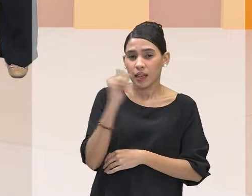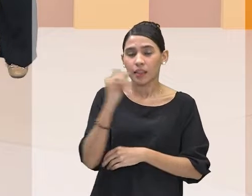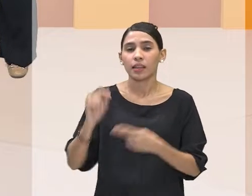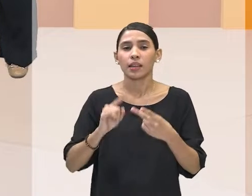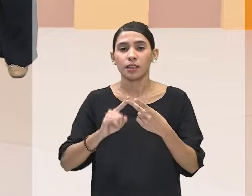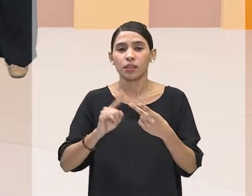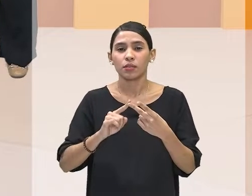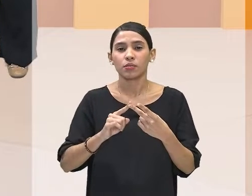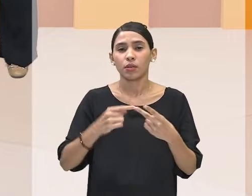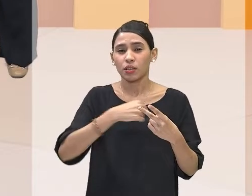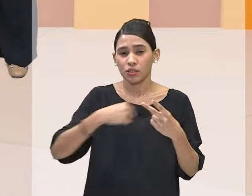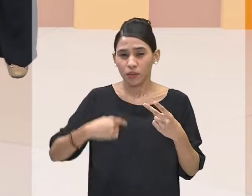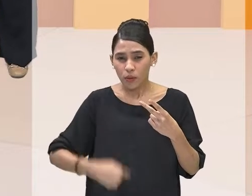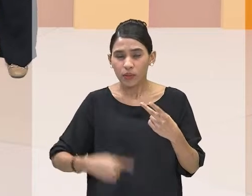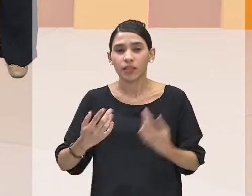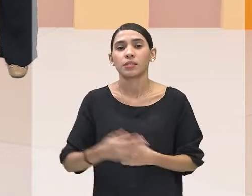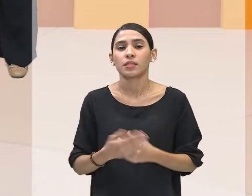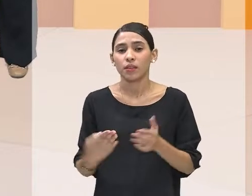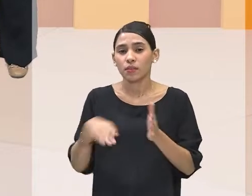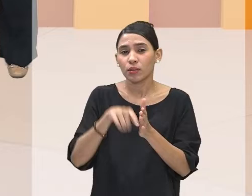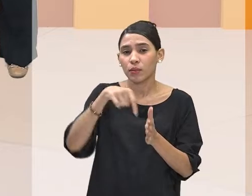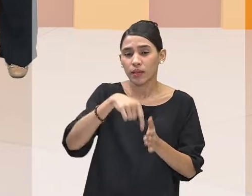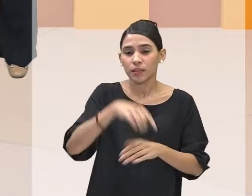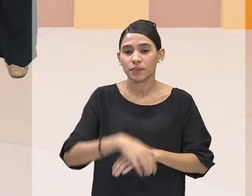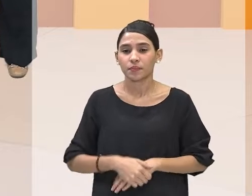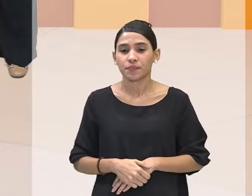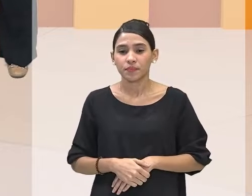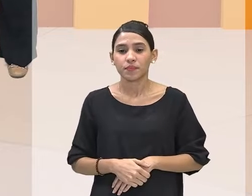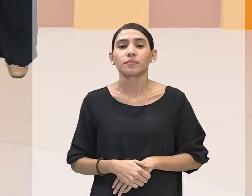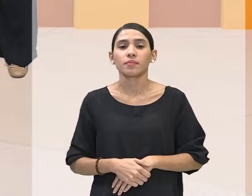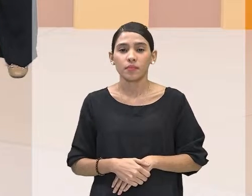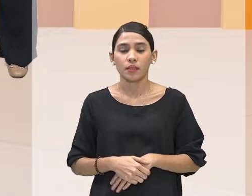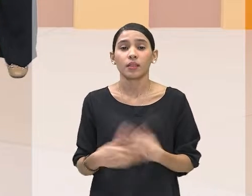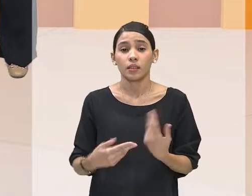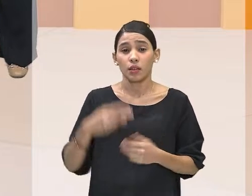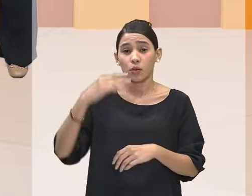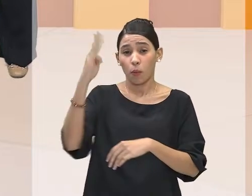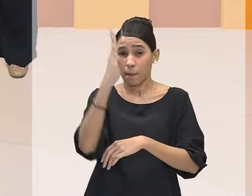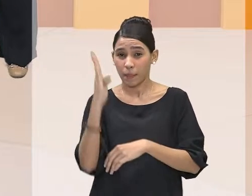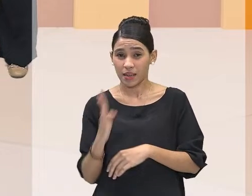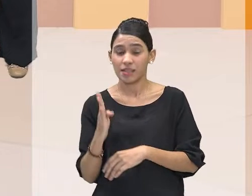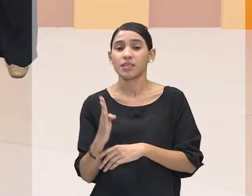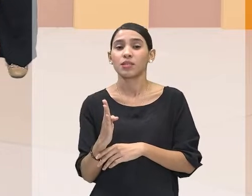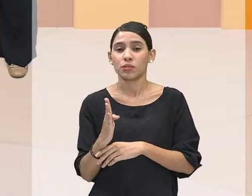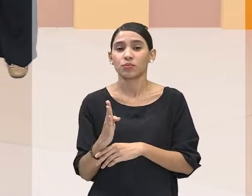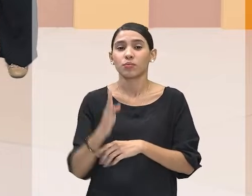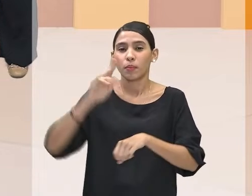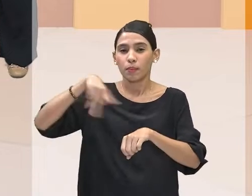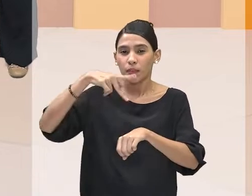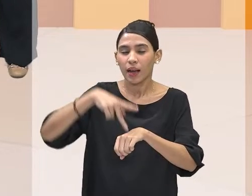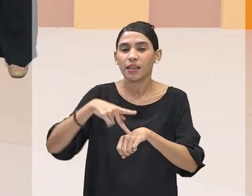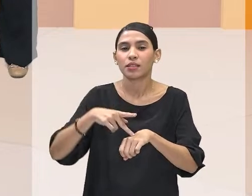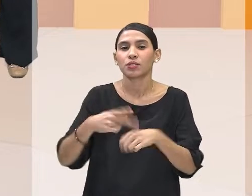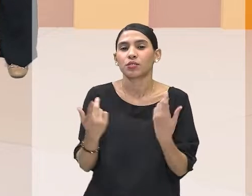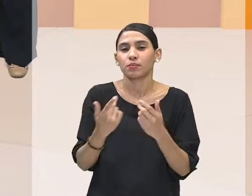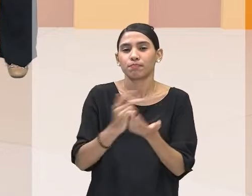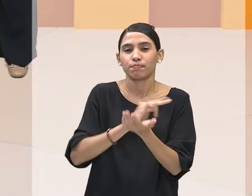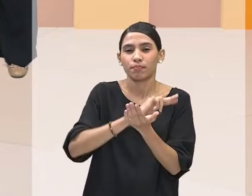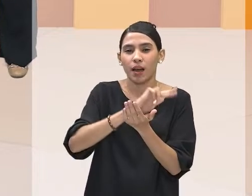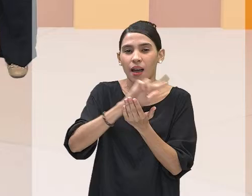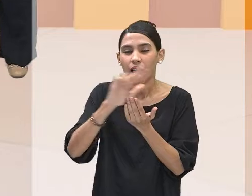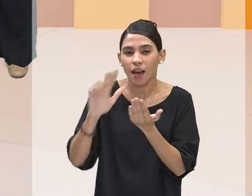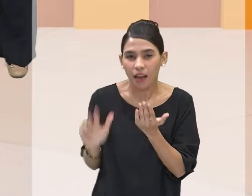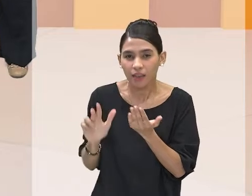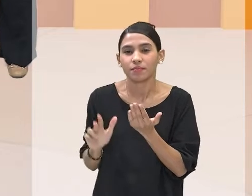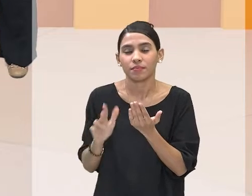ucranianos, japoneses vindo para o nosso território. E isso é que faz com que o Brasil seja um país altamente